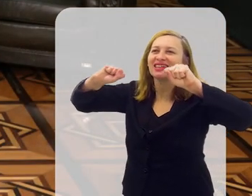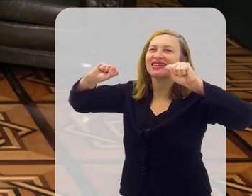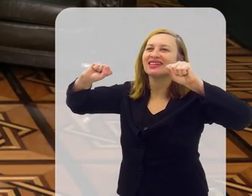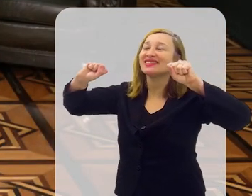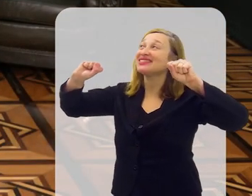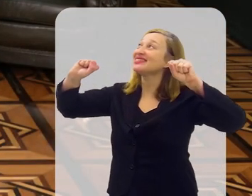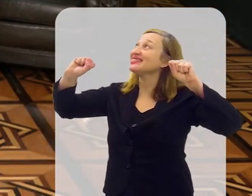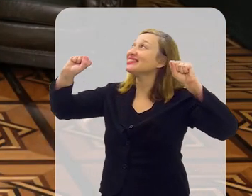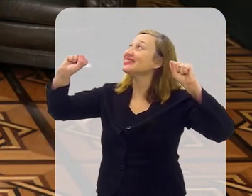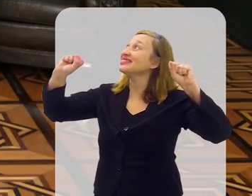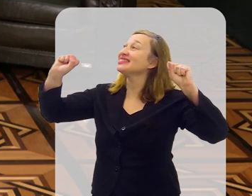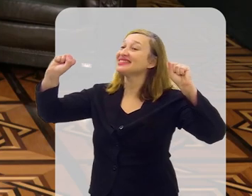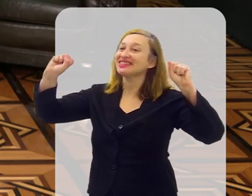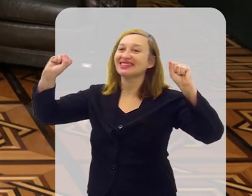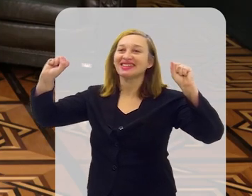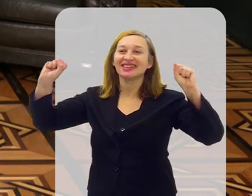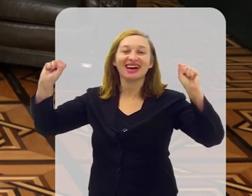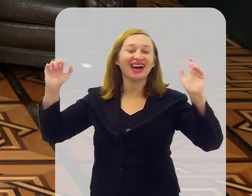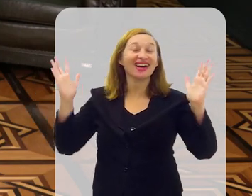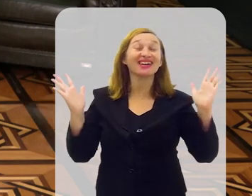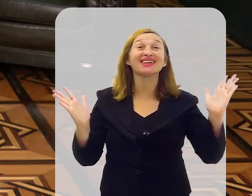libertou.